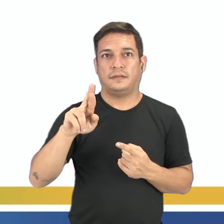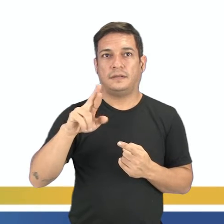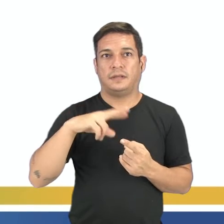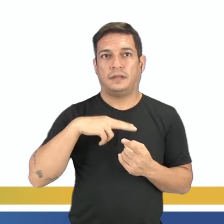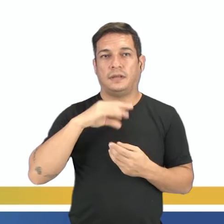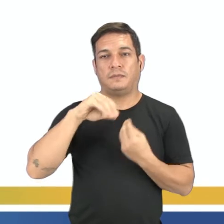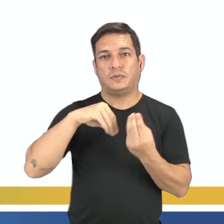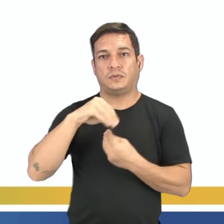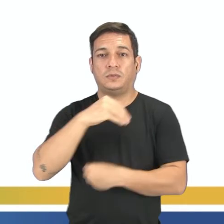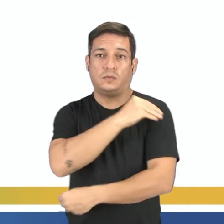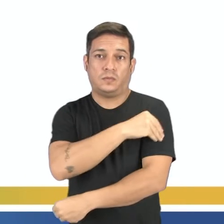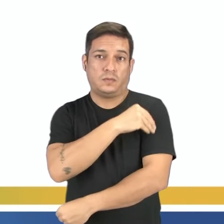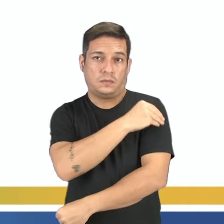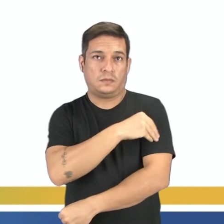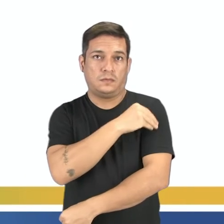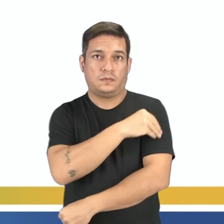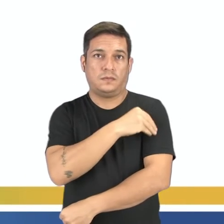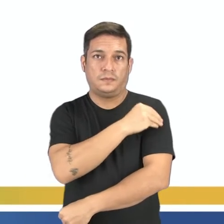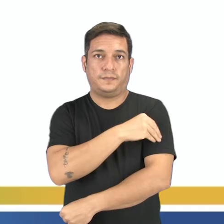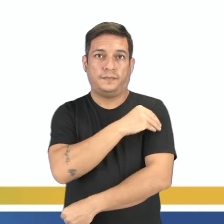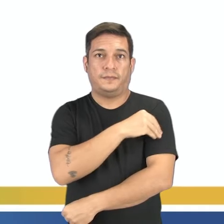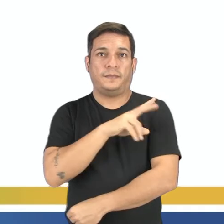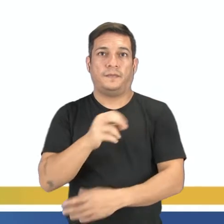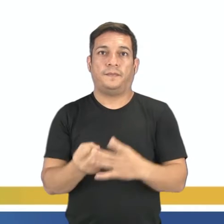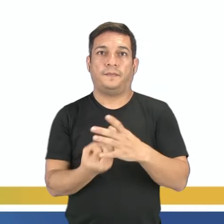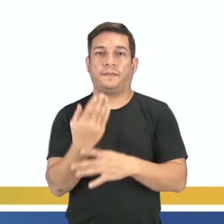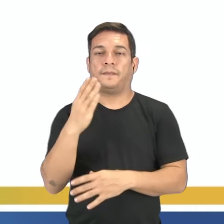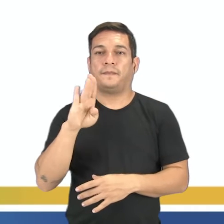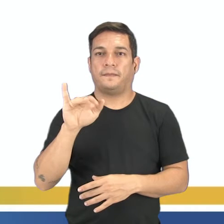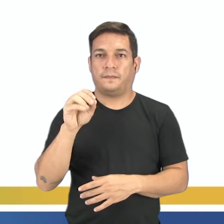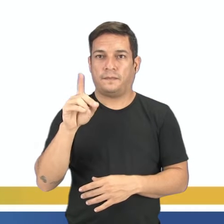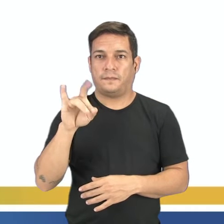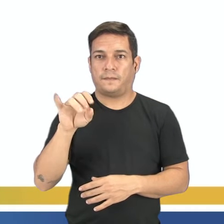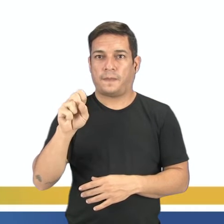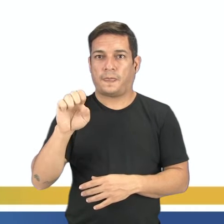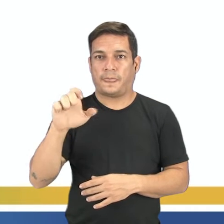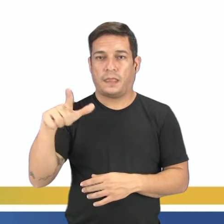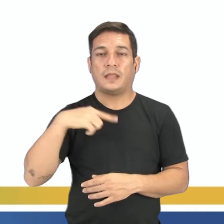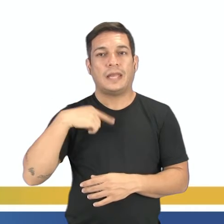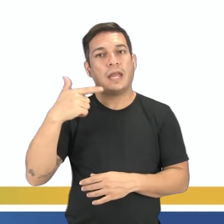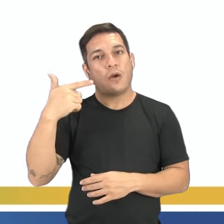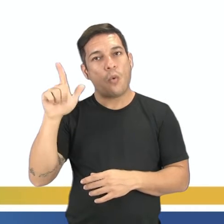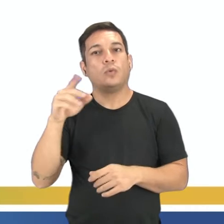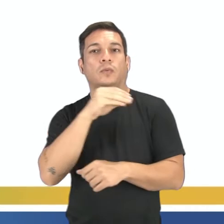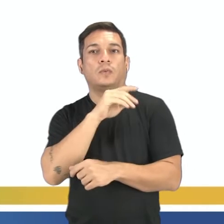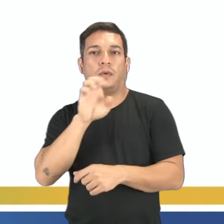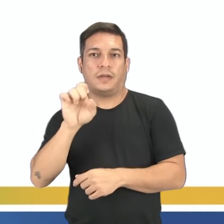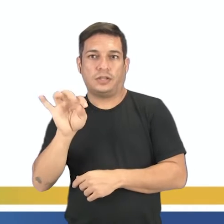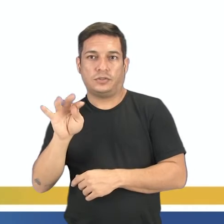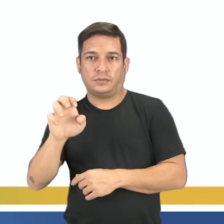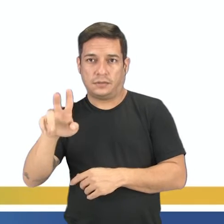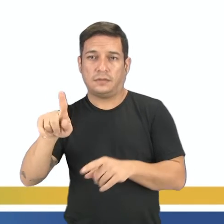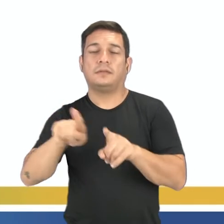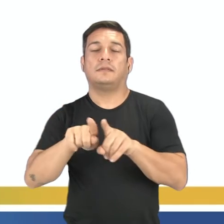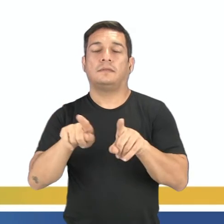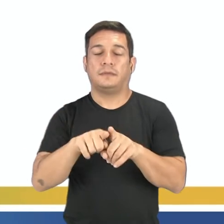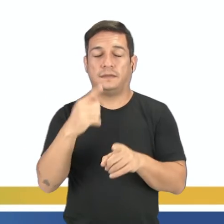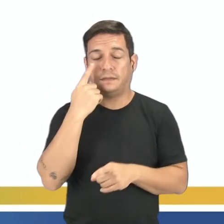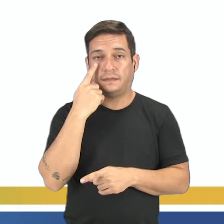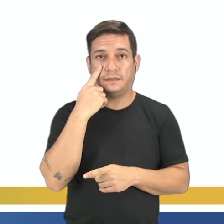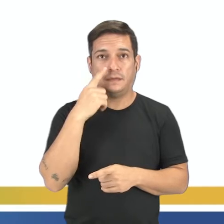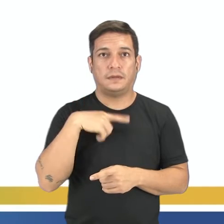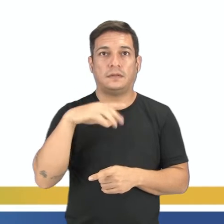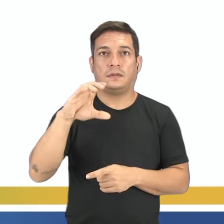reagindo com um álcool, né, vai formar o biodiesel, que também é outro éster. Então, nós temos um éster, olha aqui, ó,